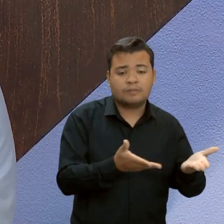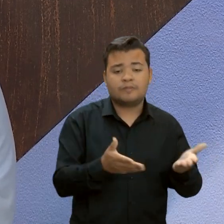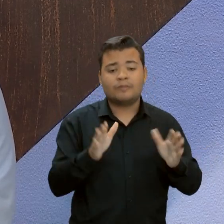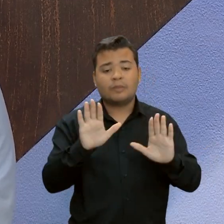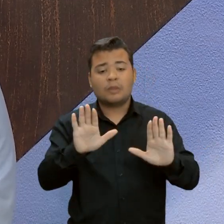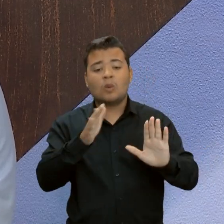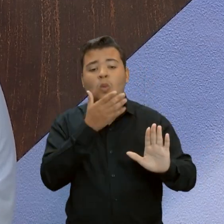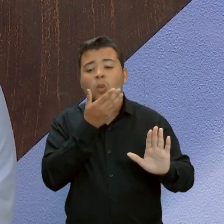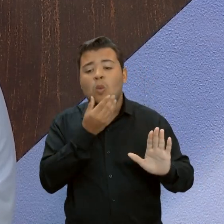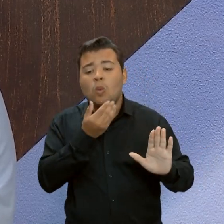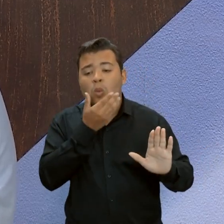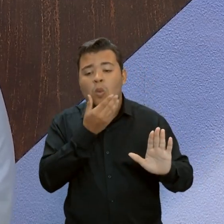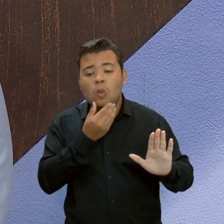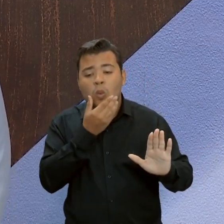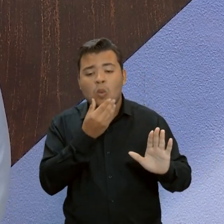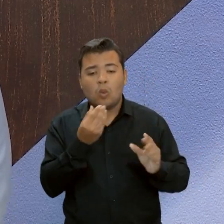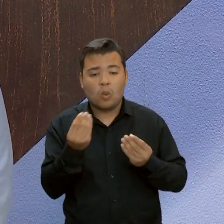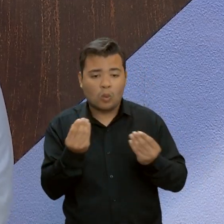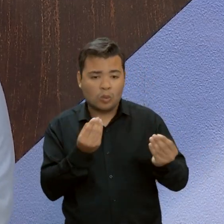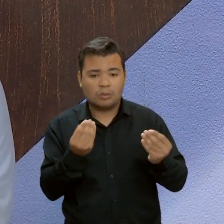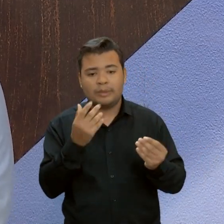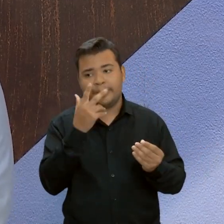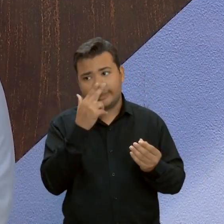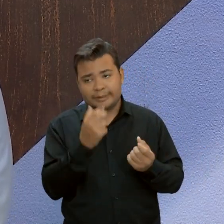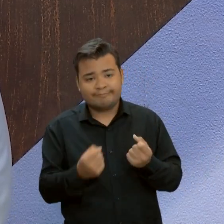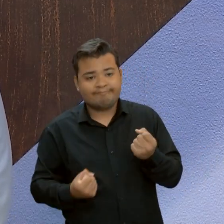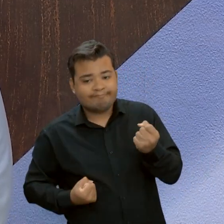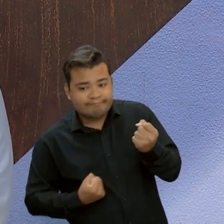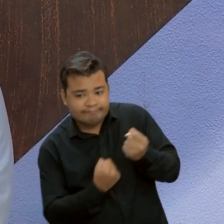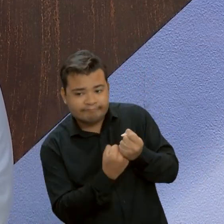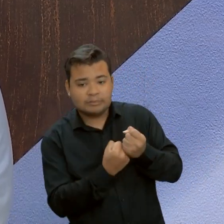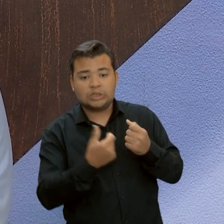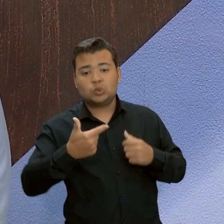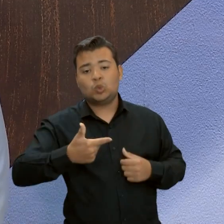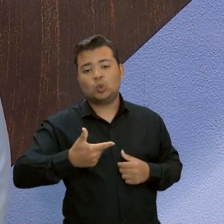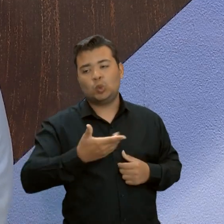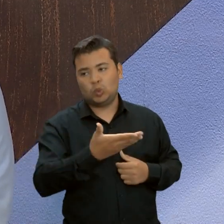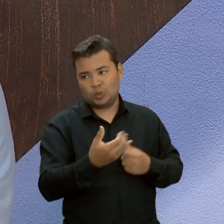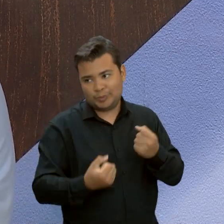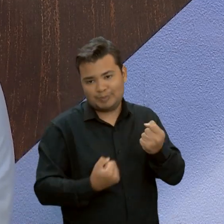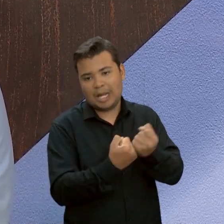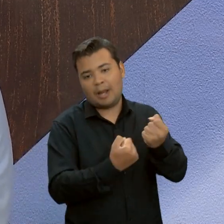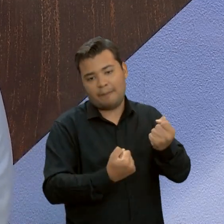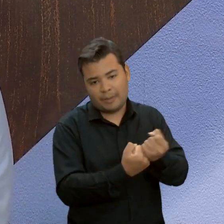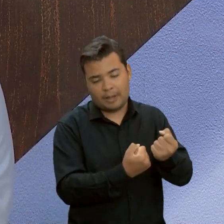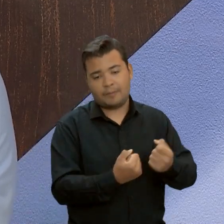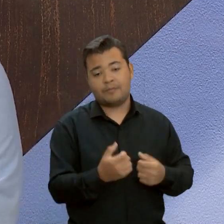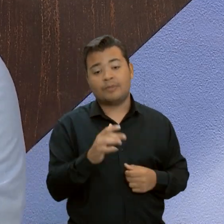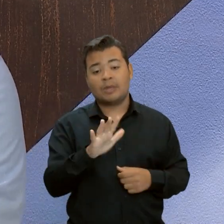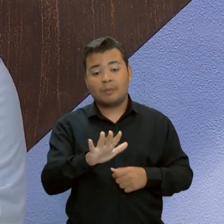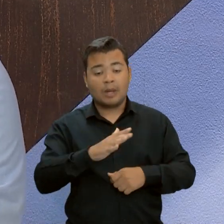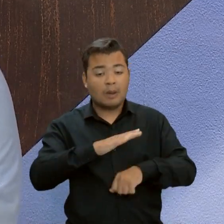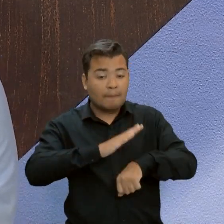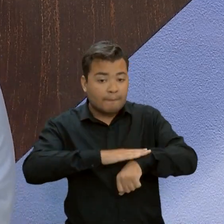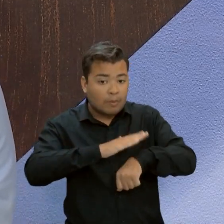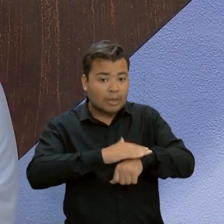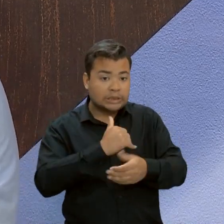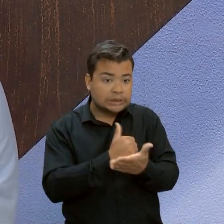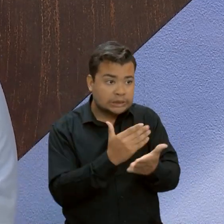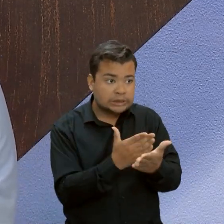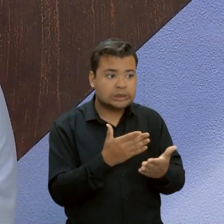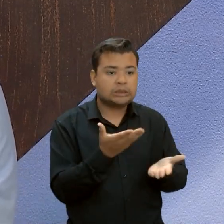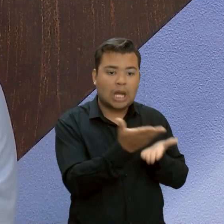que fica ali como um suporte mesmo, suporte, apoio. E é esse momento de dividir tarefa, e principalmente à noite,